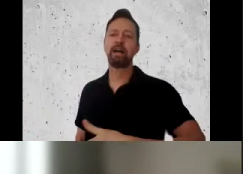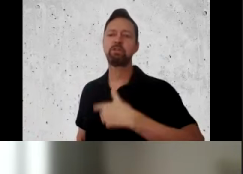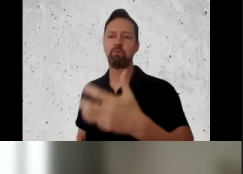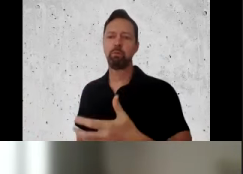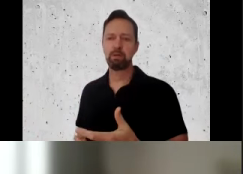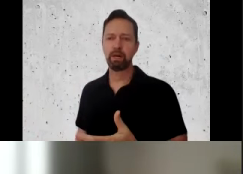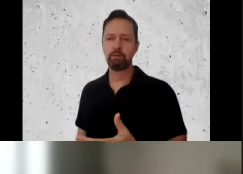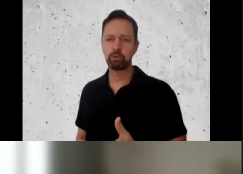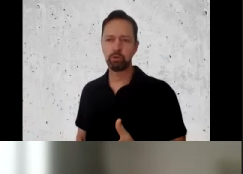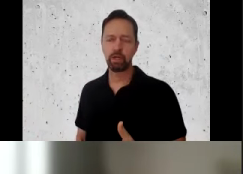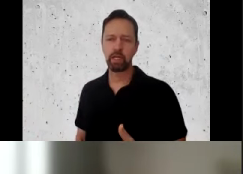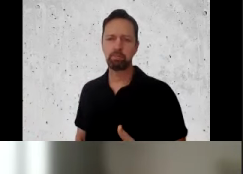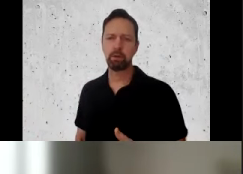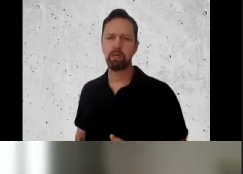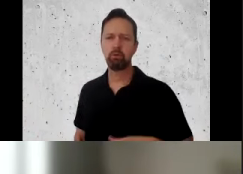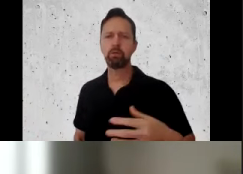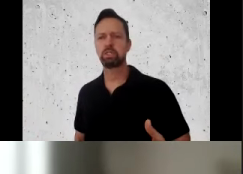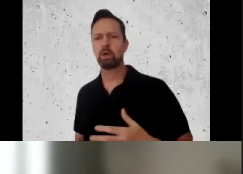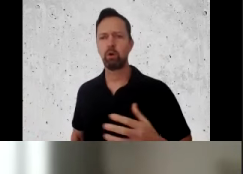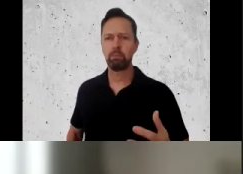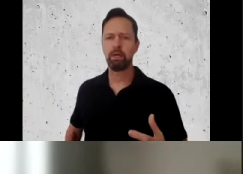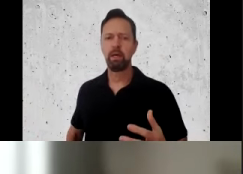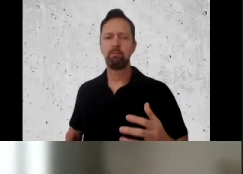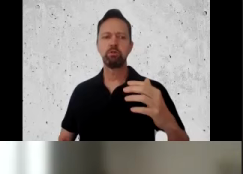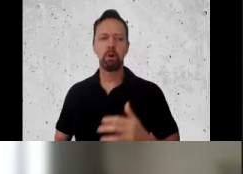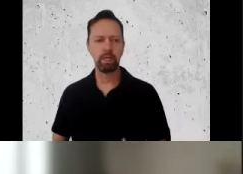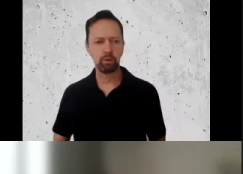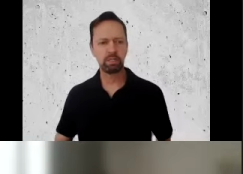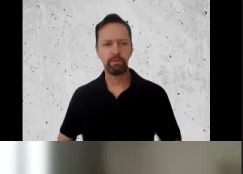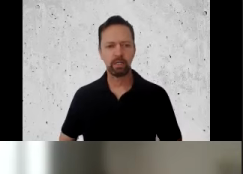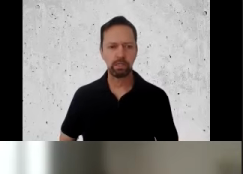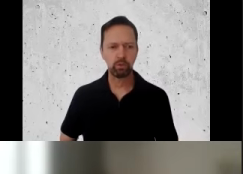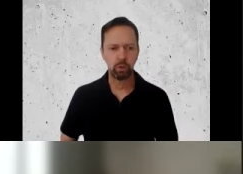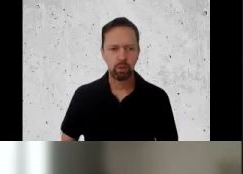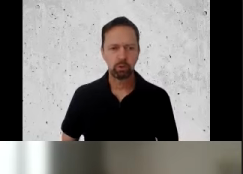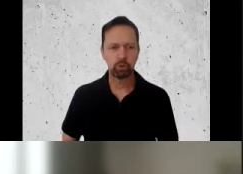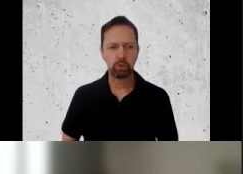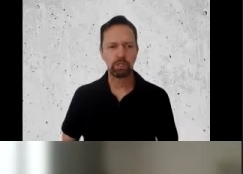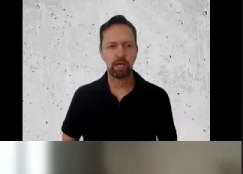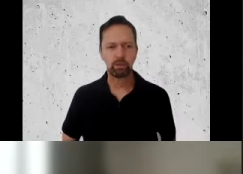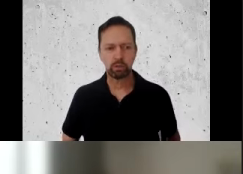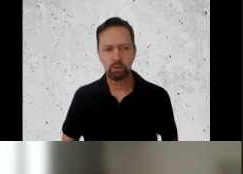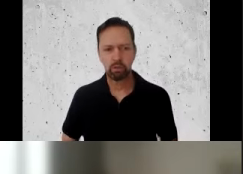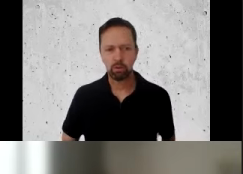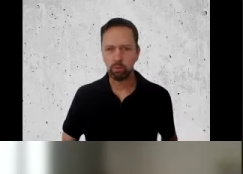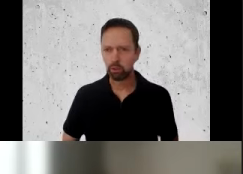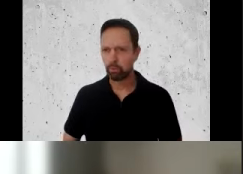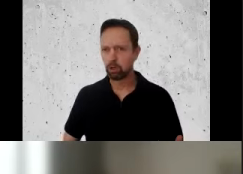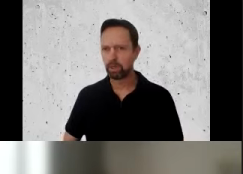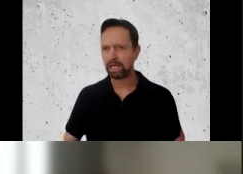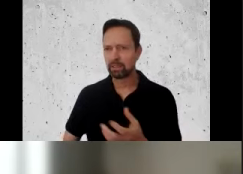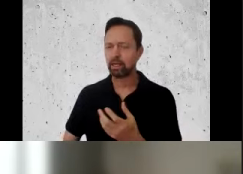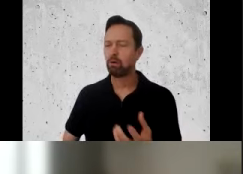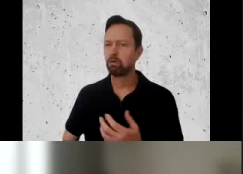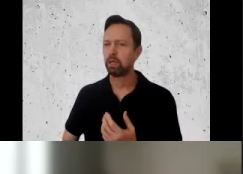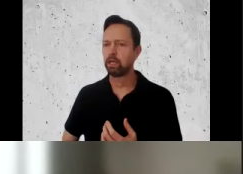você faz esse parafuso diferente para mim, quanto que você cobra, mas no momento que você faz isso, surgem os hazards. O